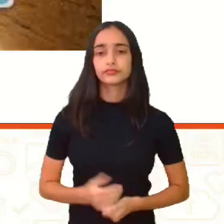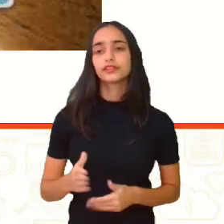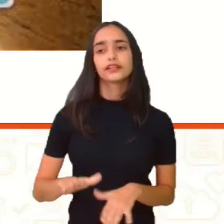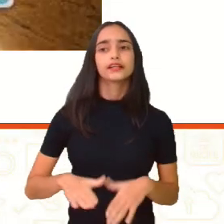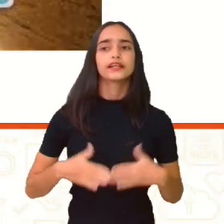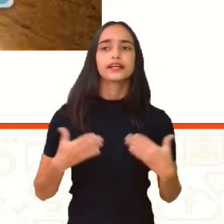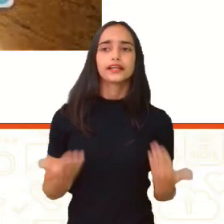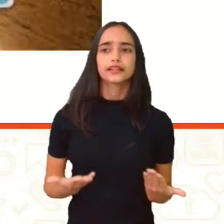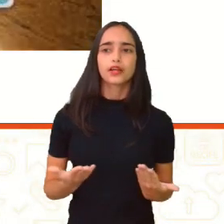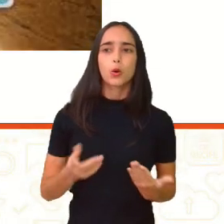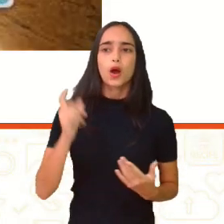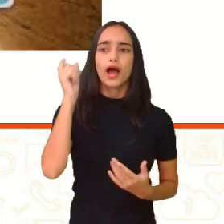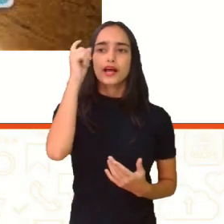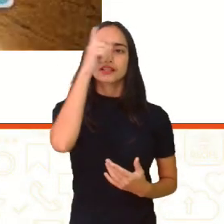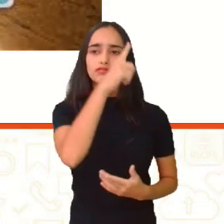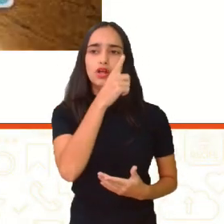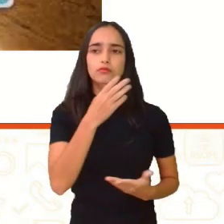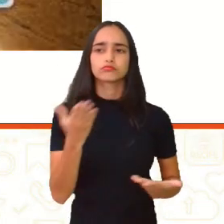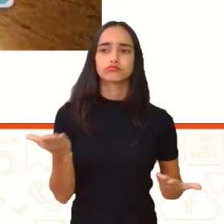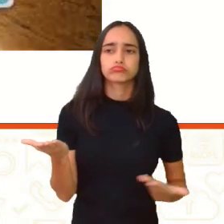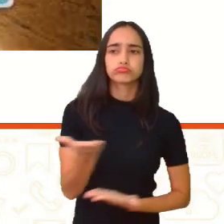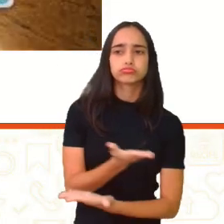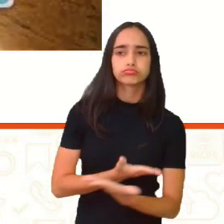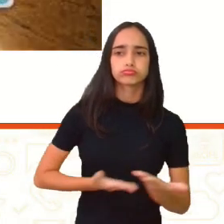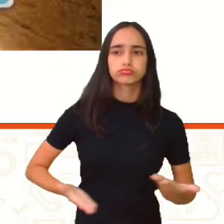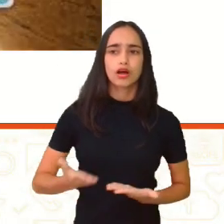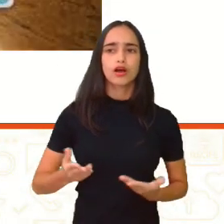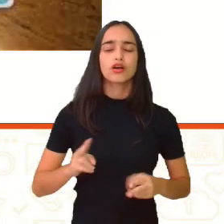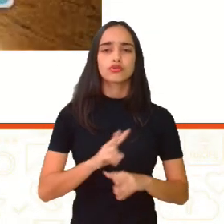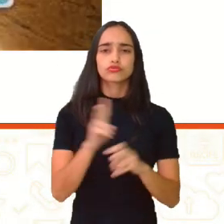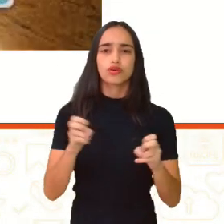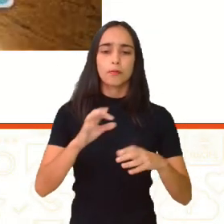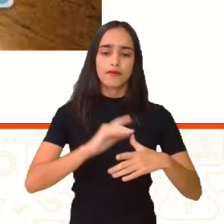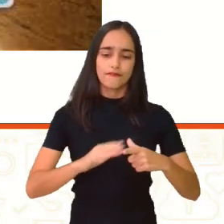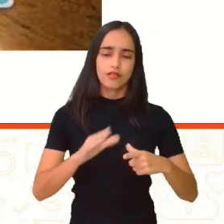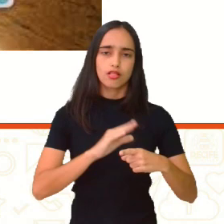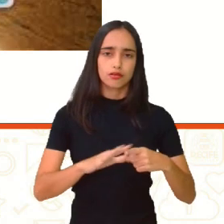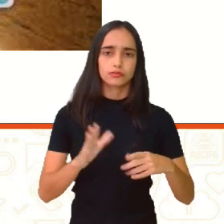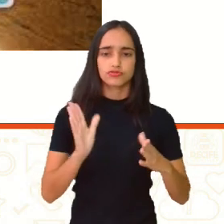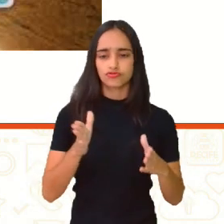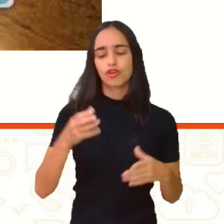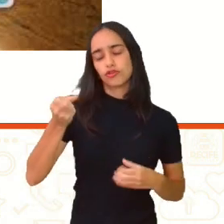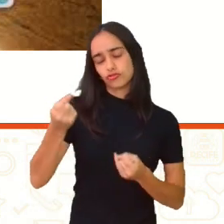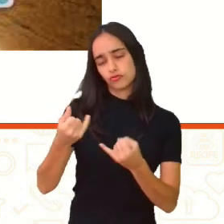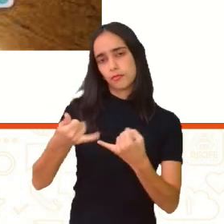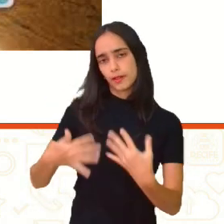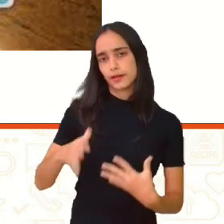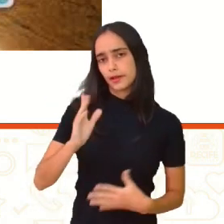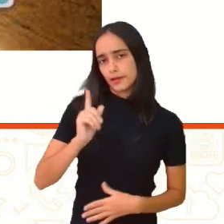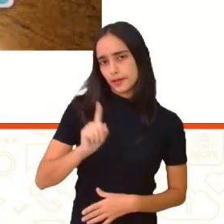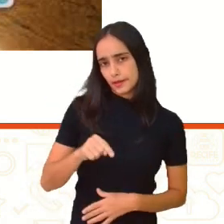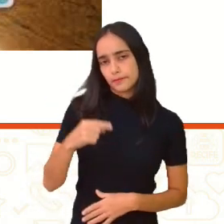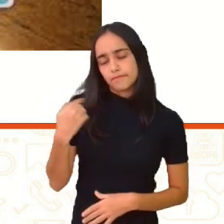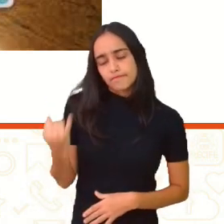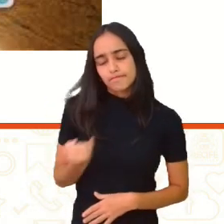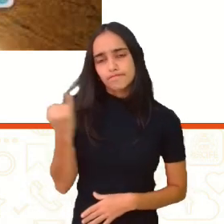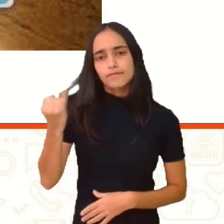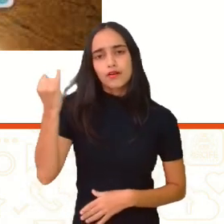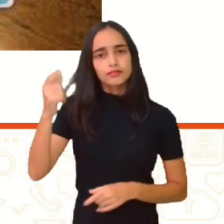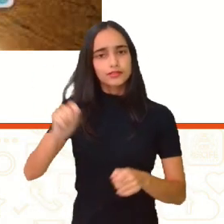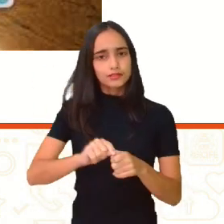Então, dificuldade de integração grafema e fonema, né? Isso que eu falei agora há pouco. Então, é importante que a gente faça esse